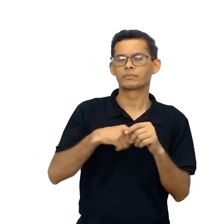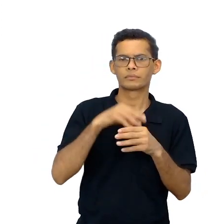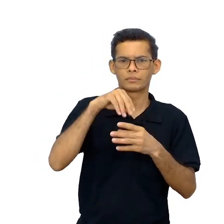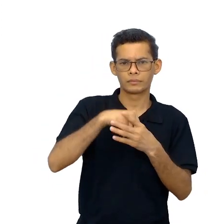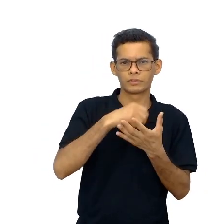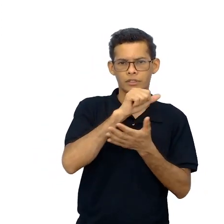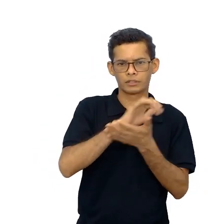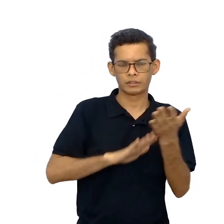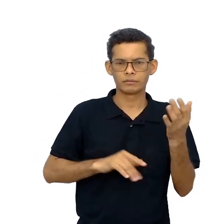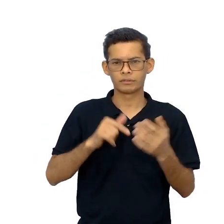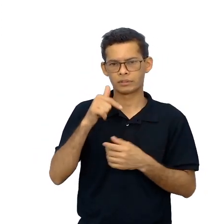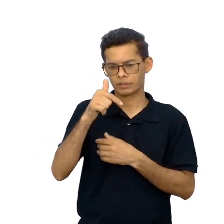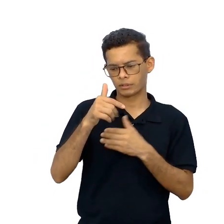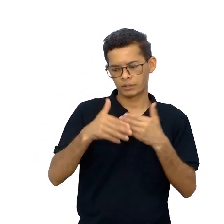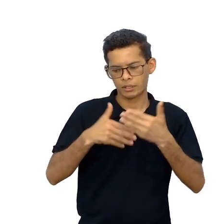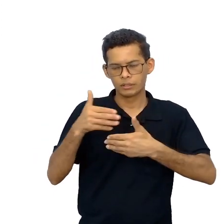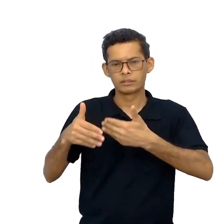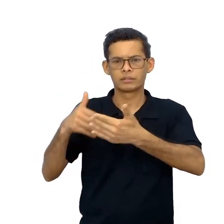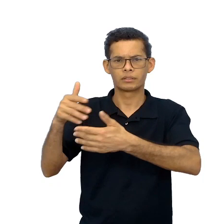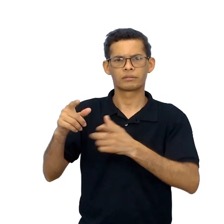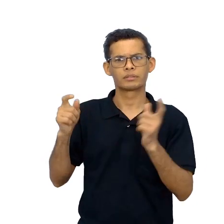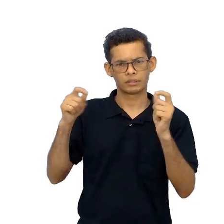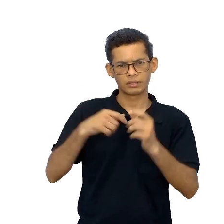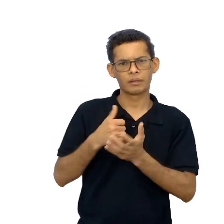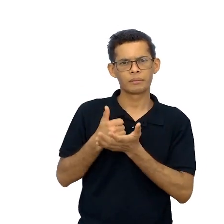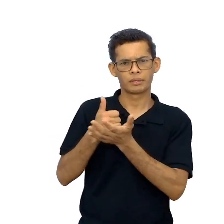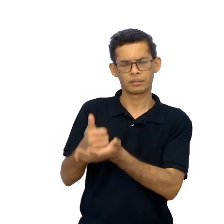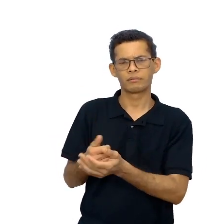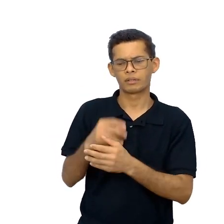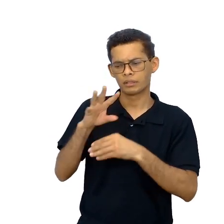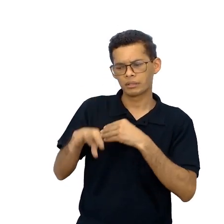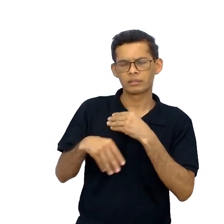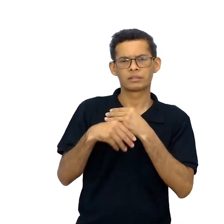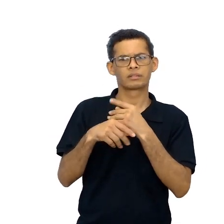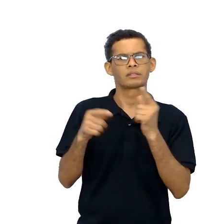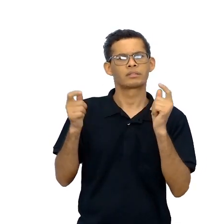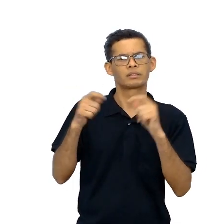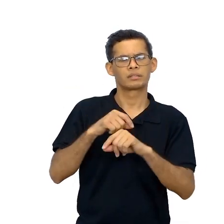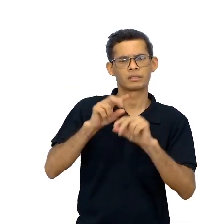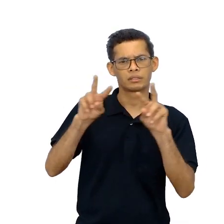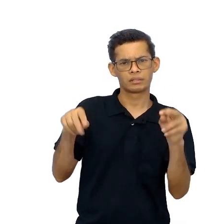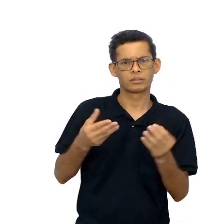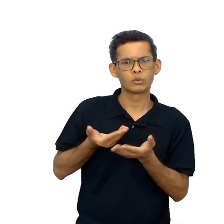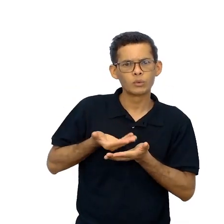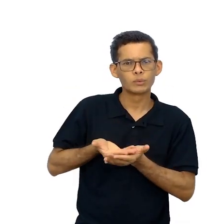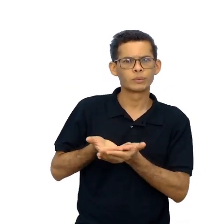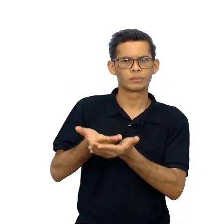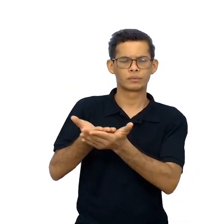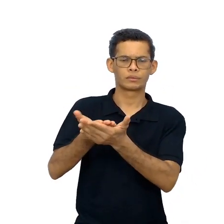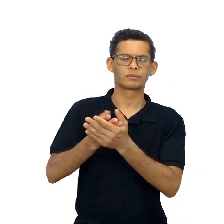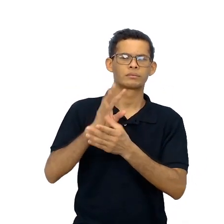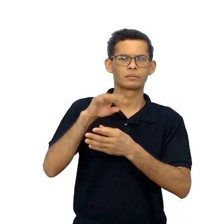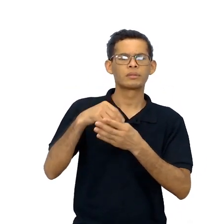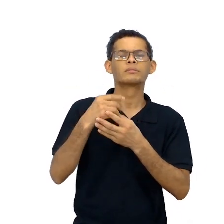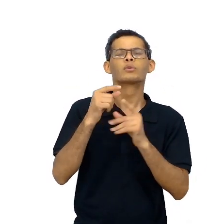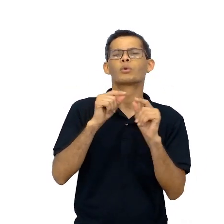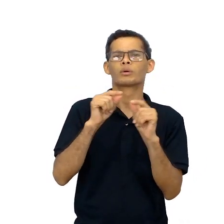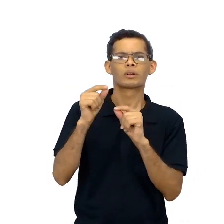tem atividades que eu posso levar, que podem complementar, né, o estudo, levar para os